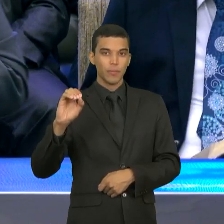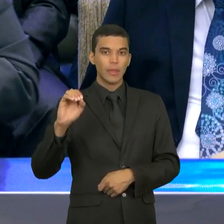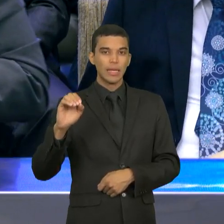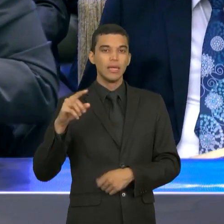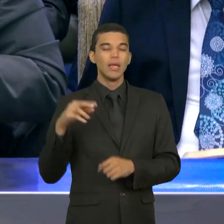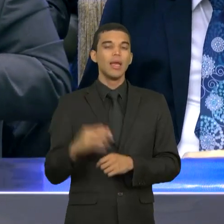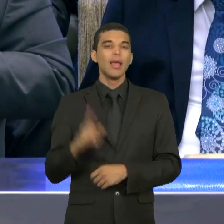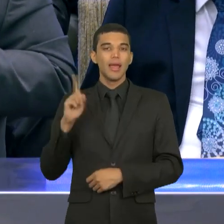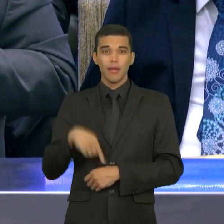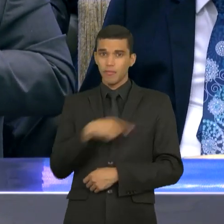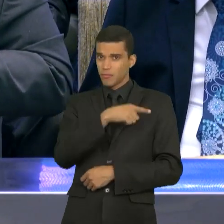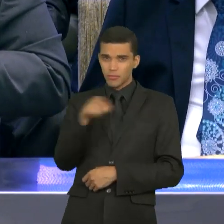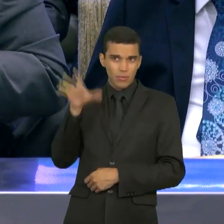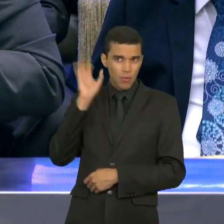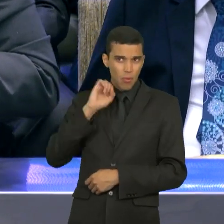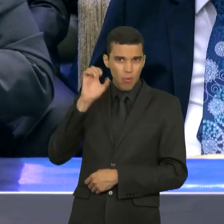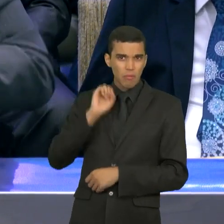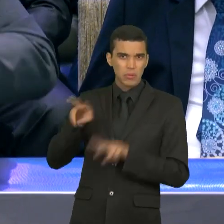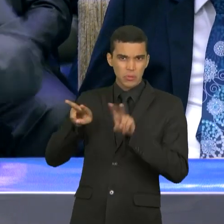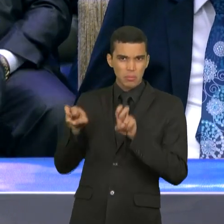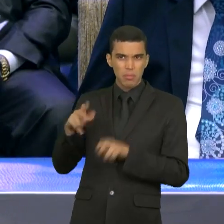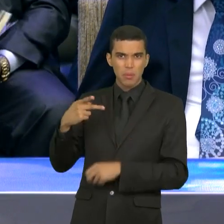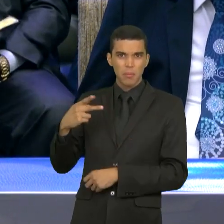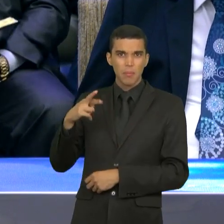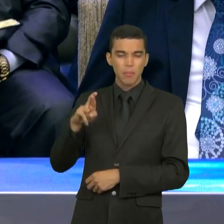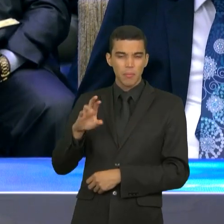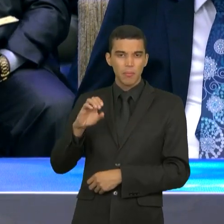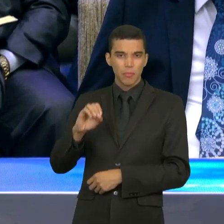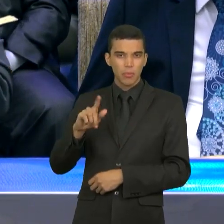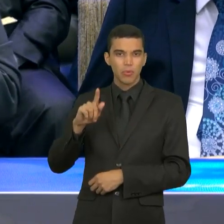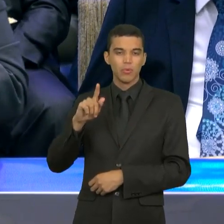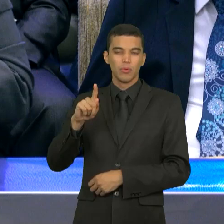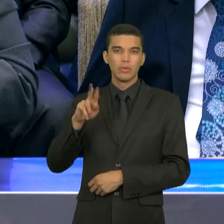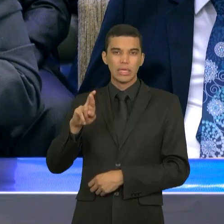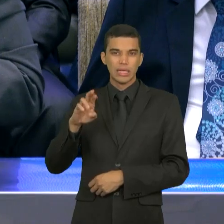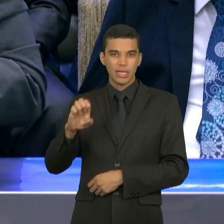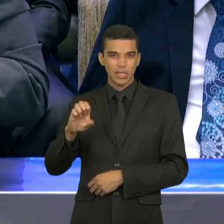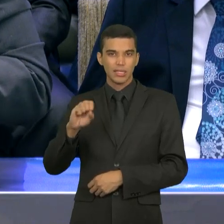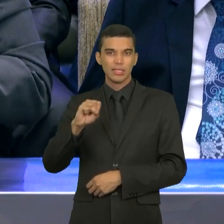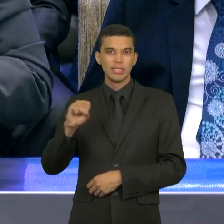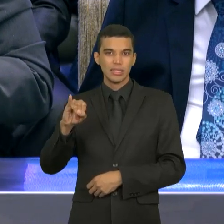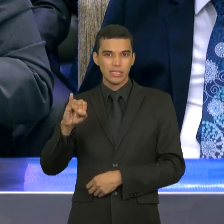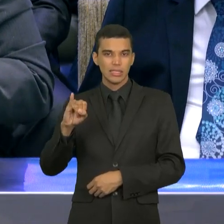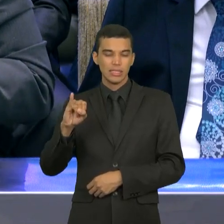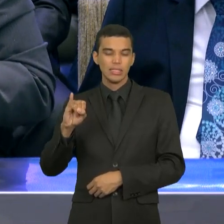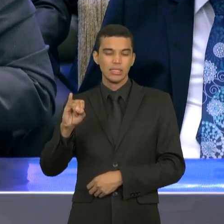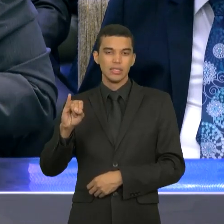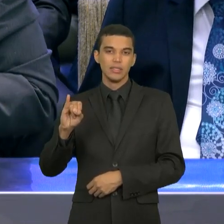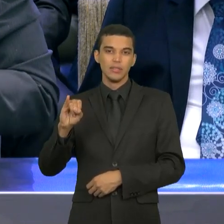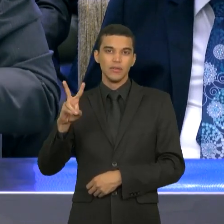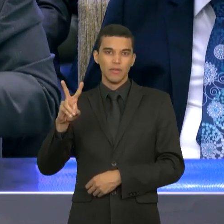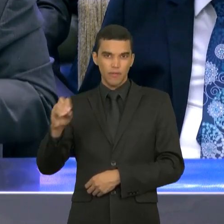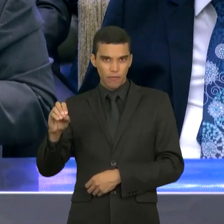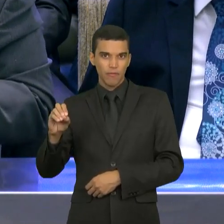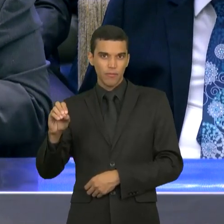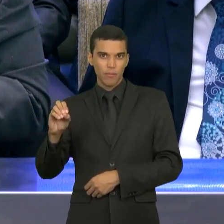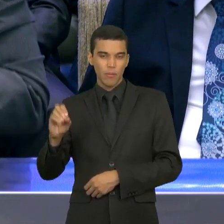dessas coisas não é então é isso mesmo ciência conhecimento condição humana fazem parte dessa visão dessa sociedade